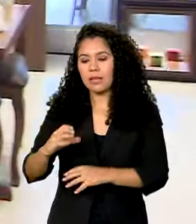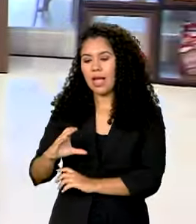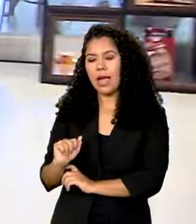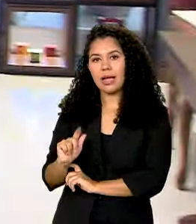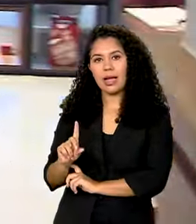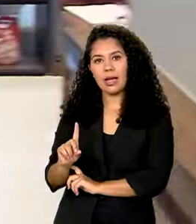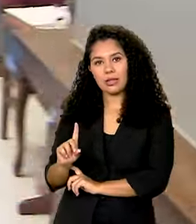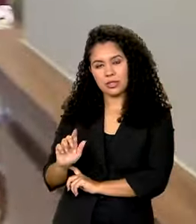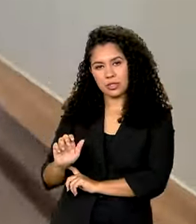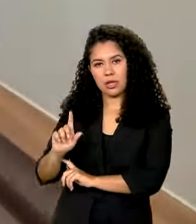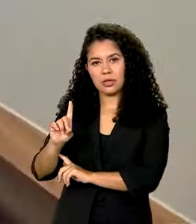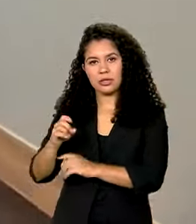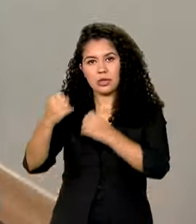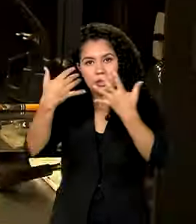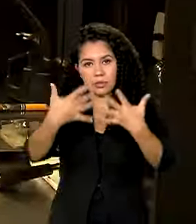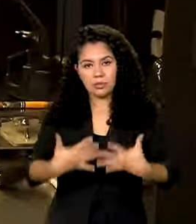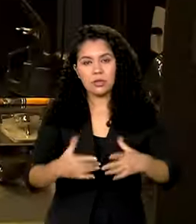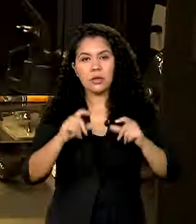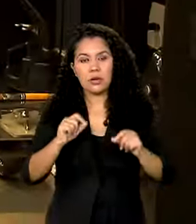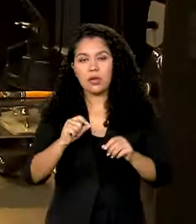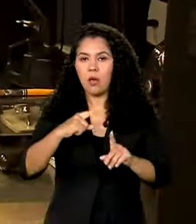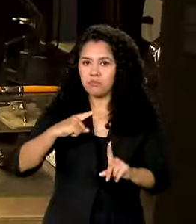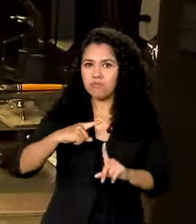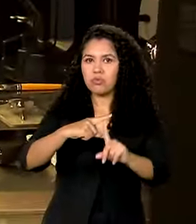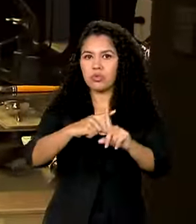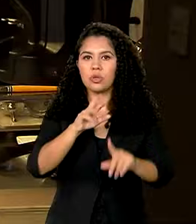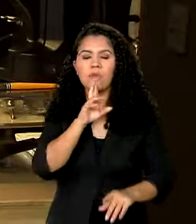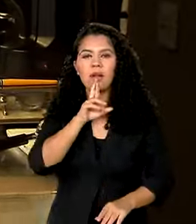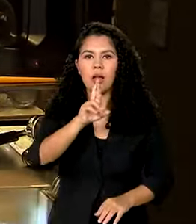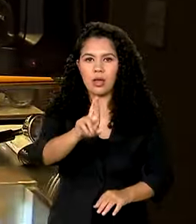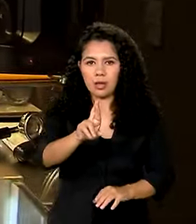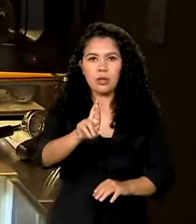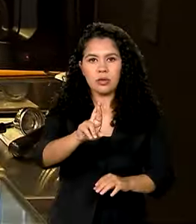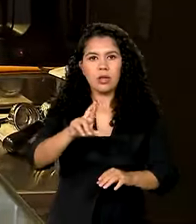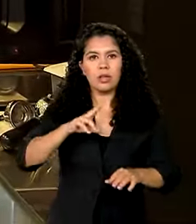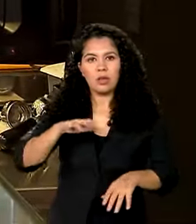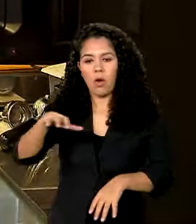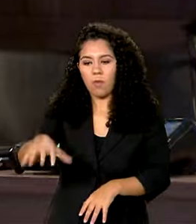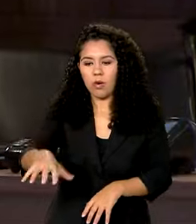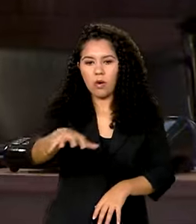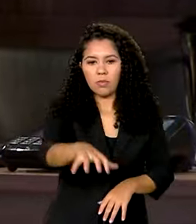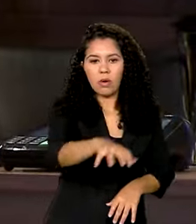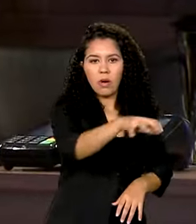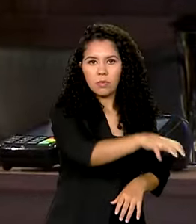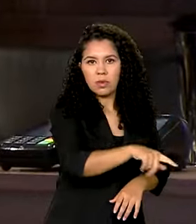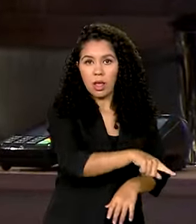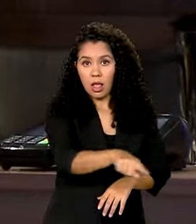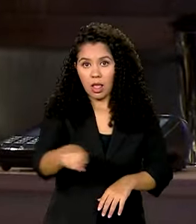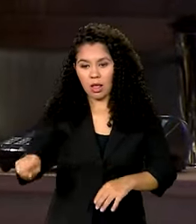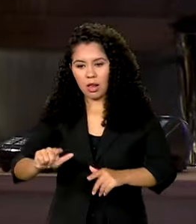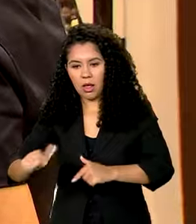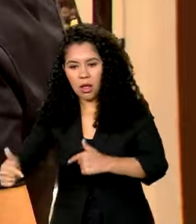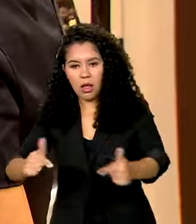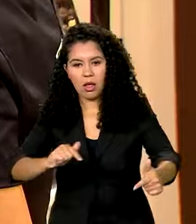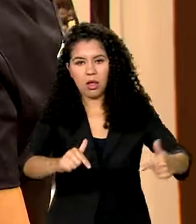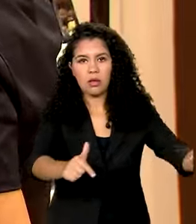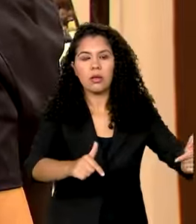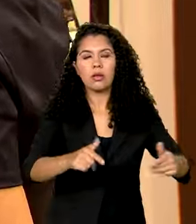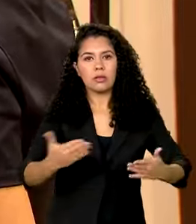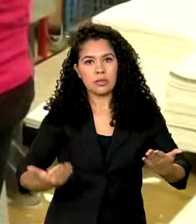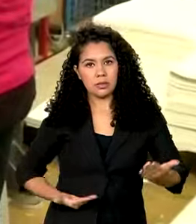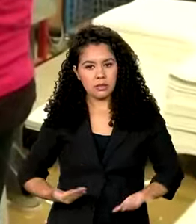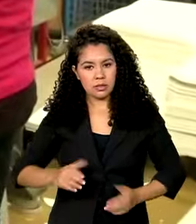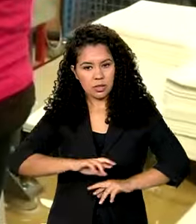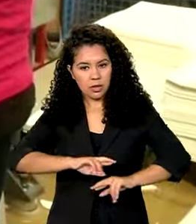a criação de empregos foi positiva em todos os grandes grupos de atividades econômicas, o de